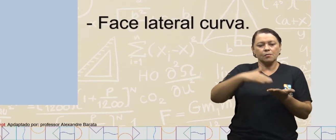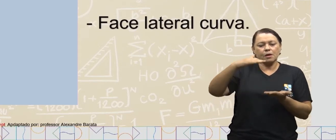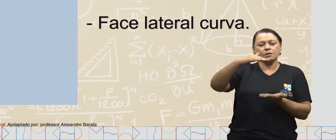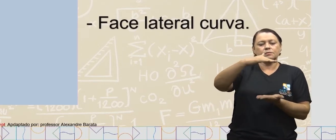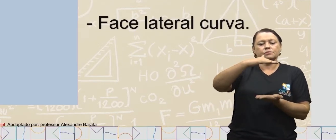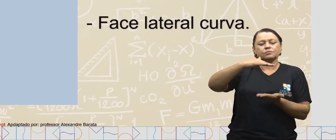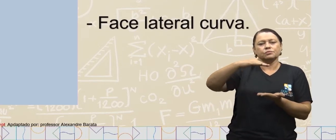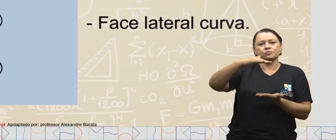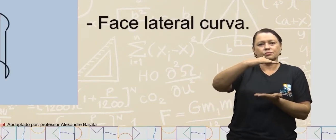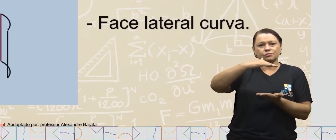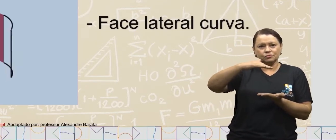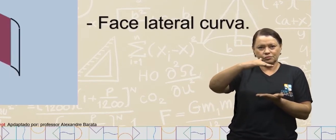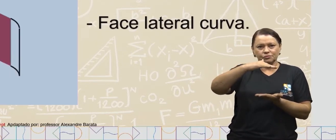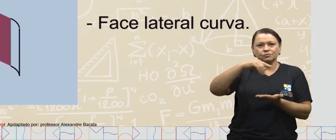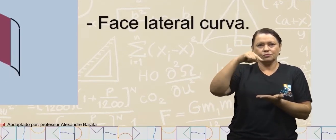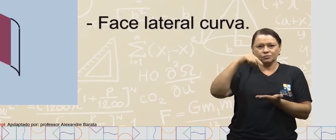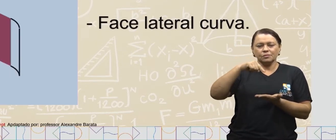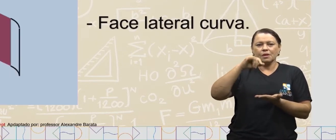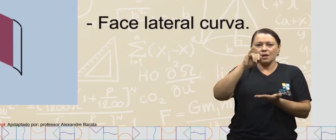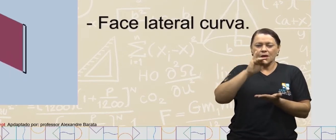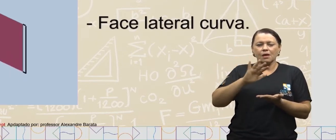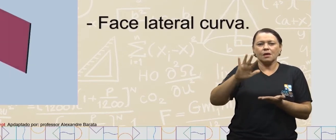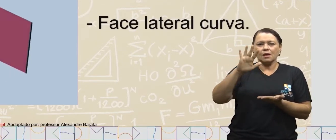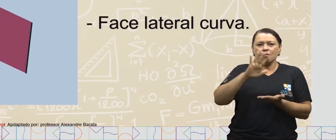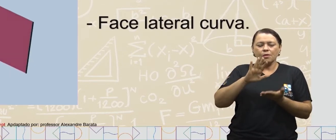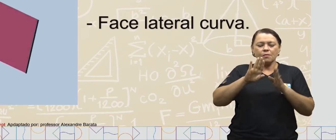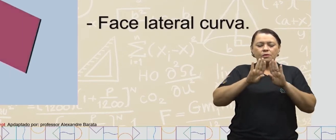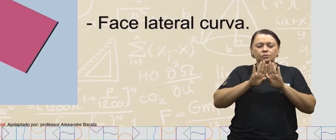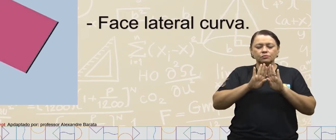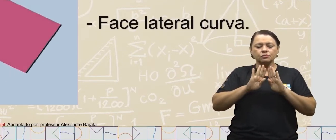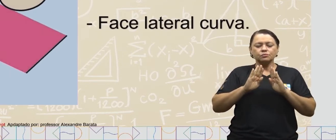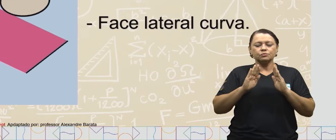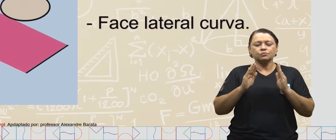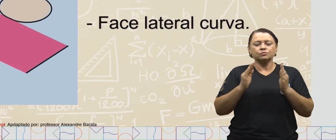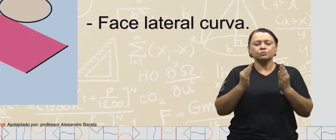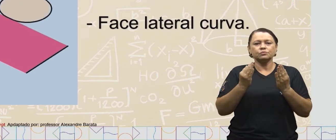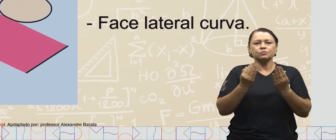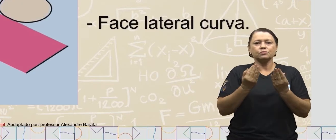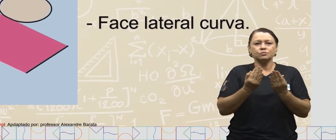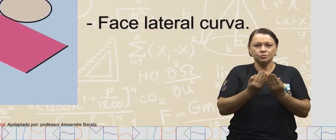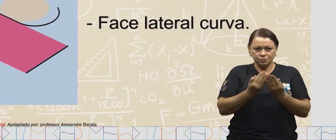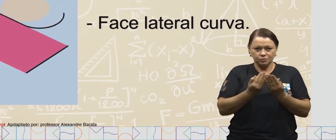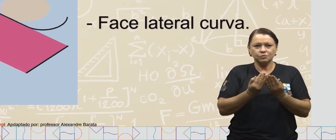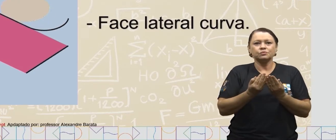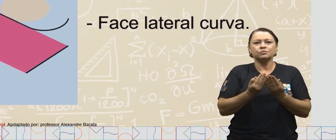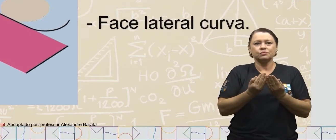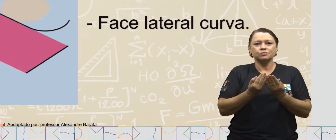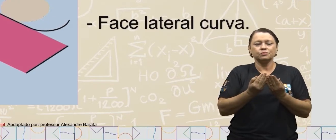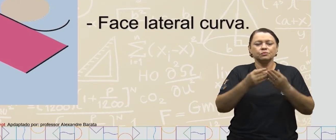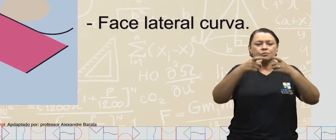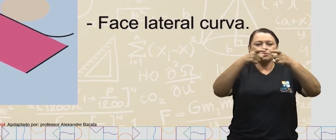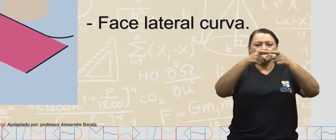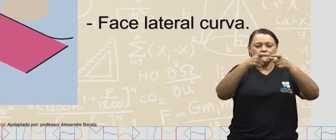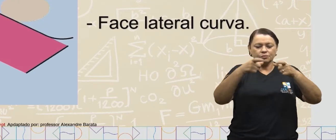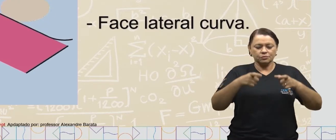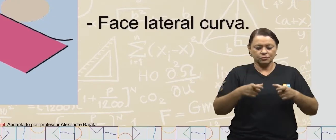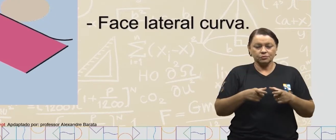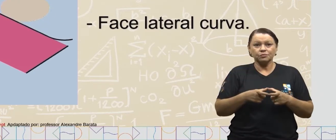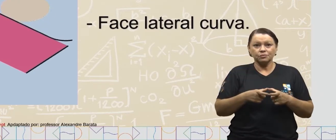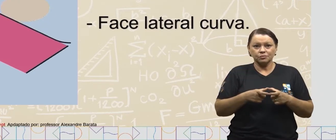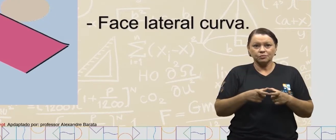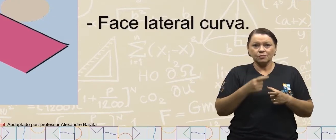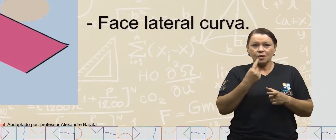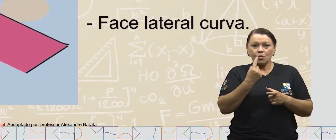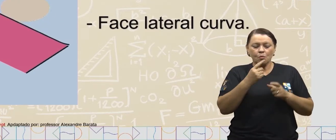um topo, ou seja, uma figura em círculo superior e inferior e uma